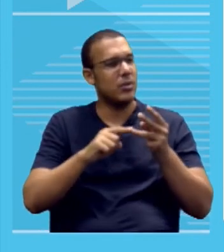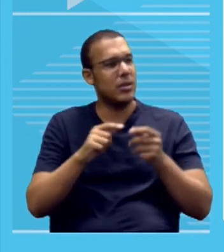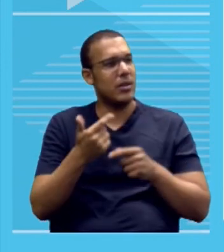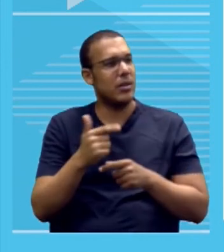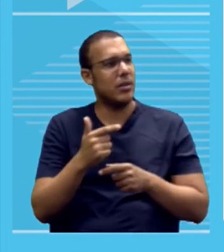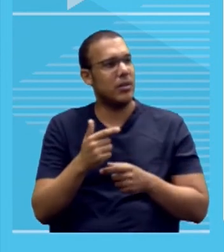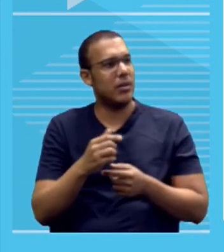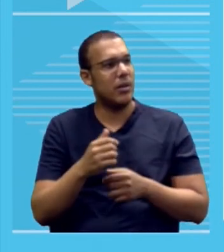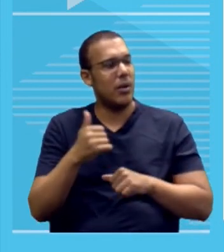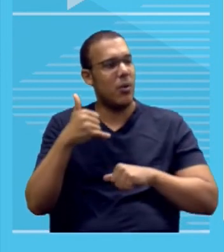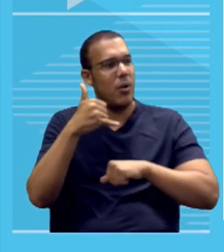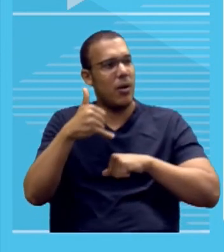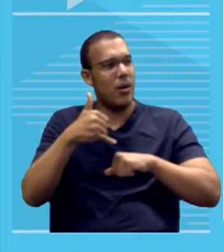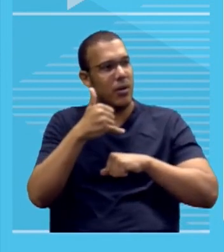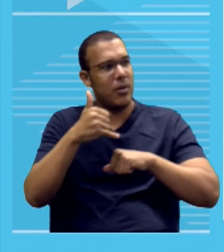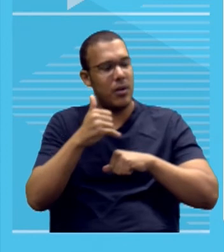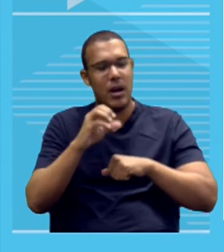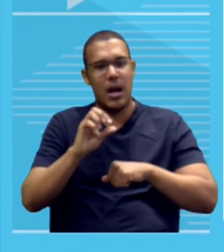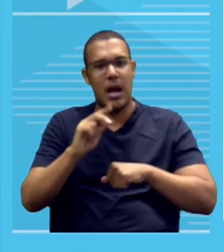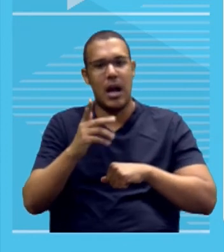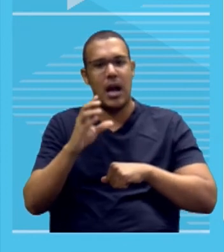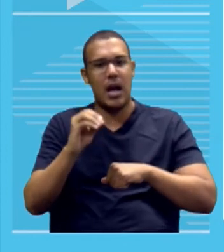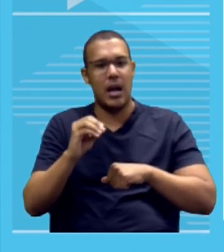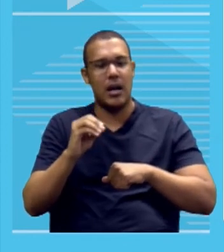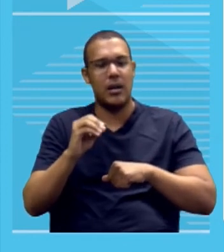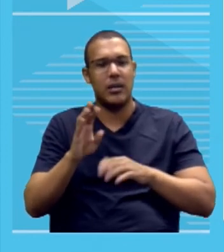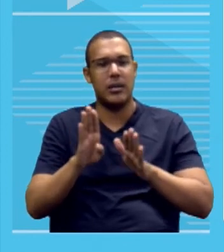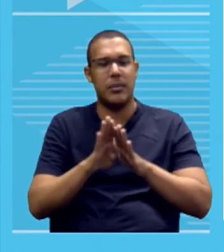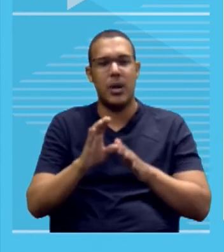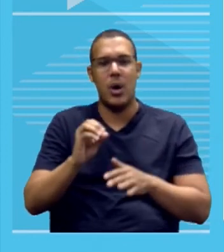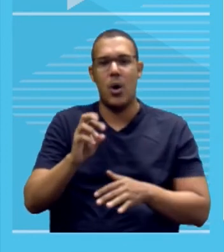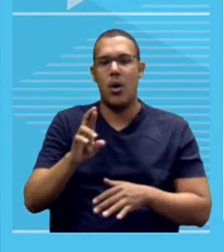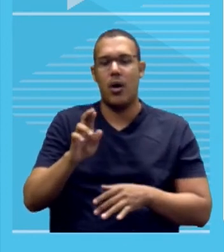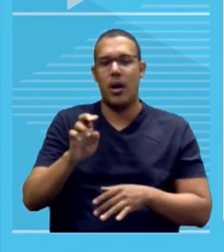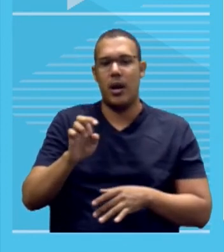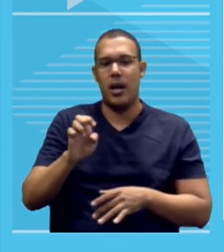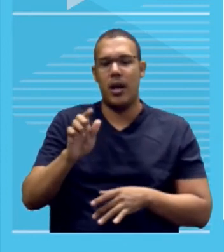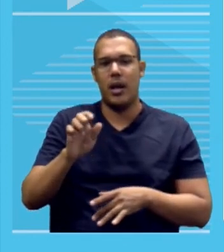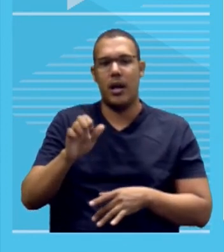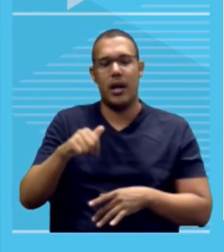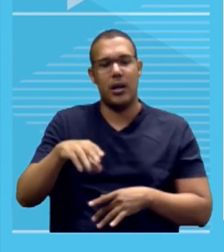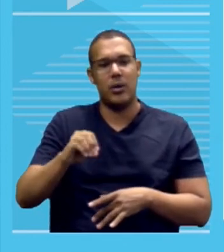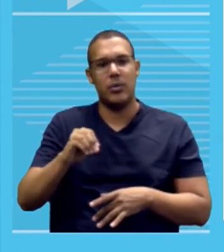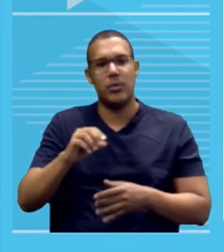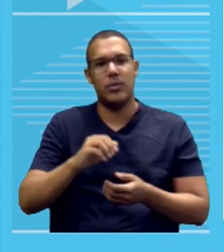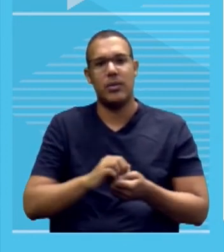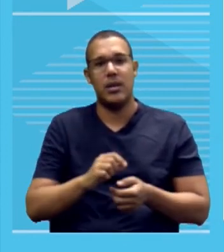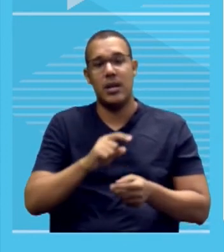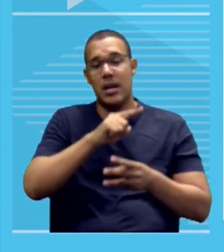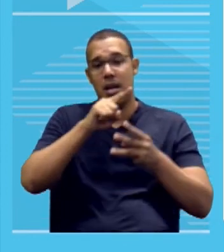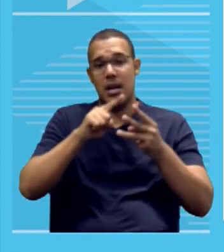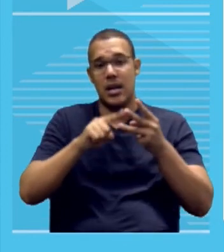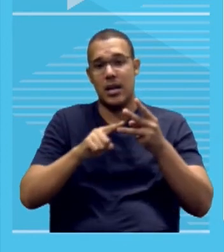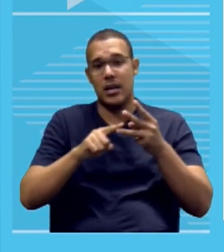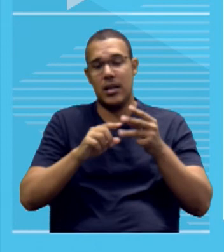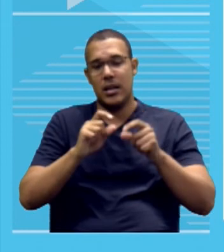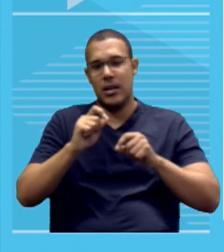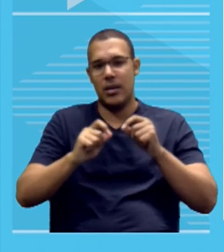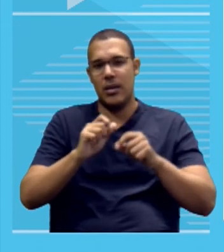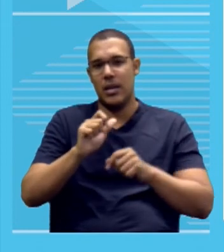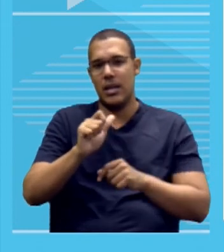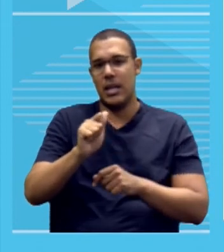tenho óleo eu tenho alho e eu tenho orégano galera esses aqui é o que a gente chama em português de agosto